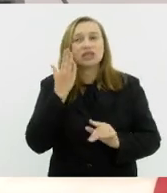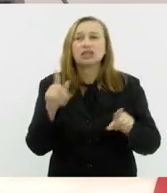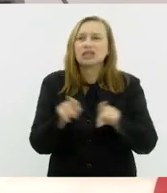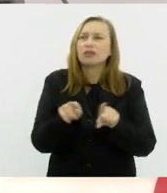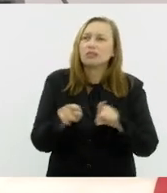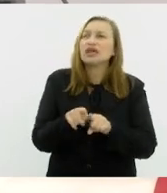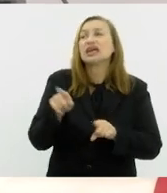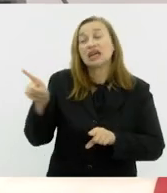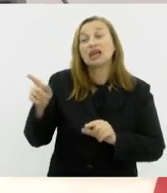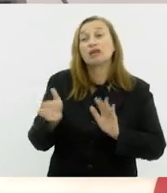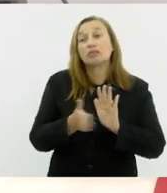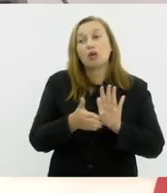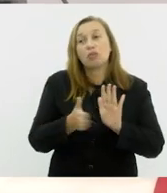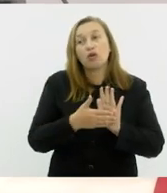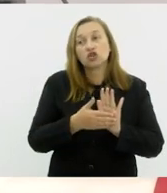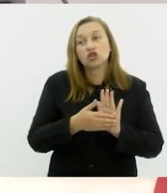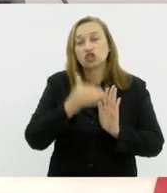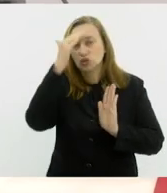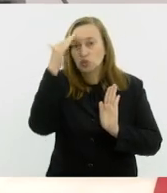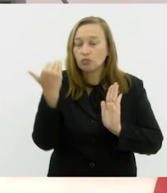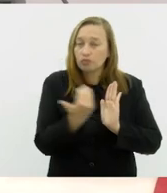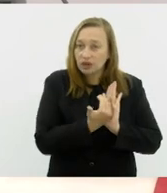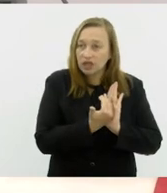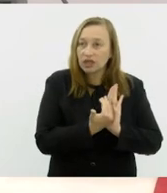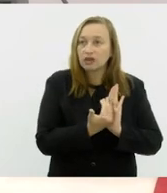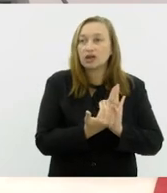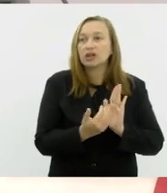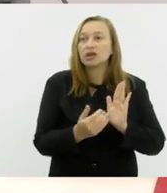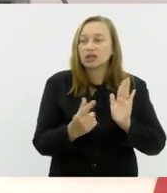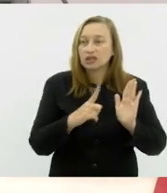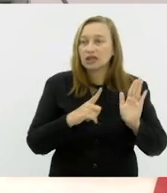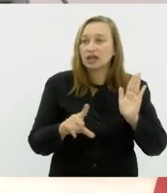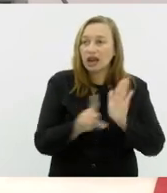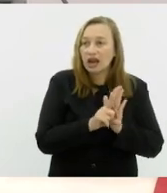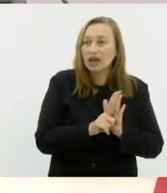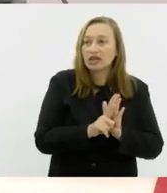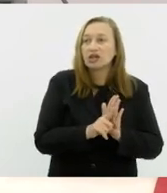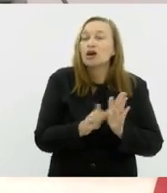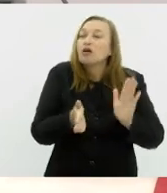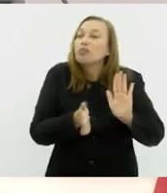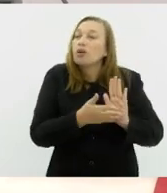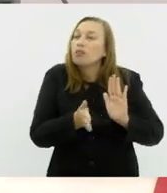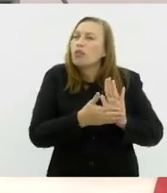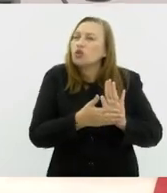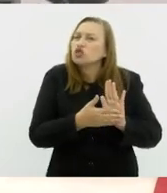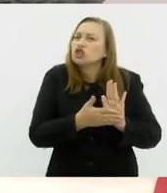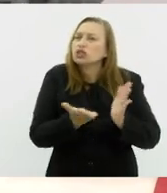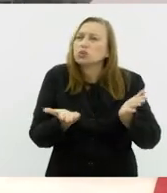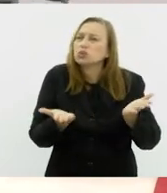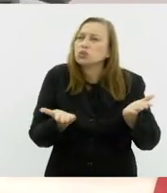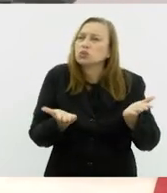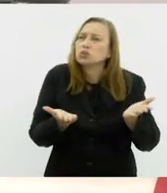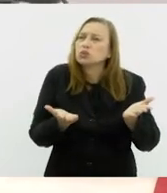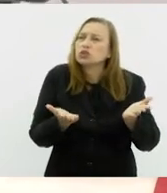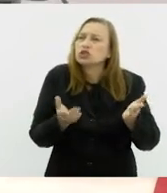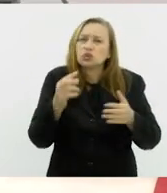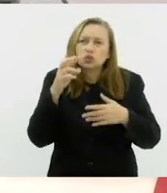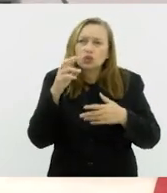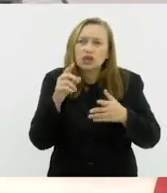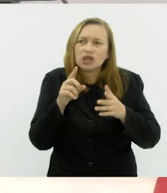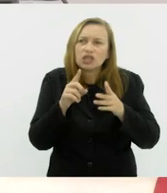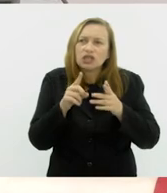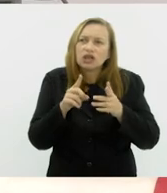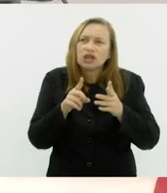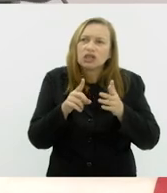ele propôs, além de cumprir aquilo que estava previsto, ele propôs uma espécie de uma revisão ali, de uma